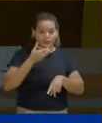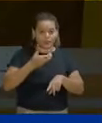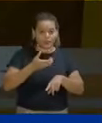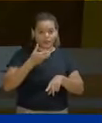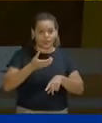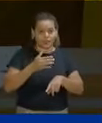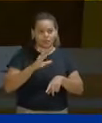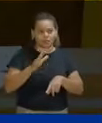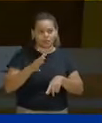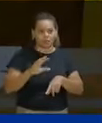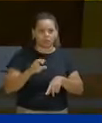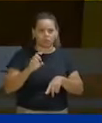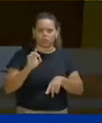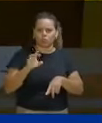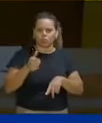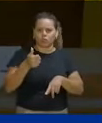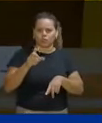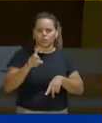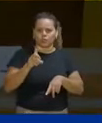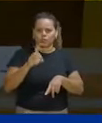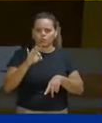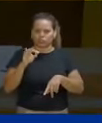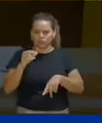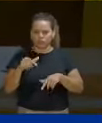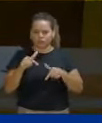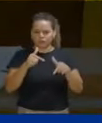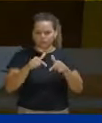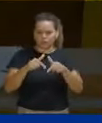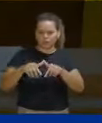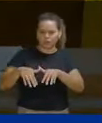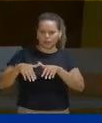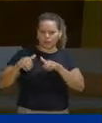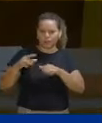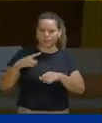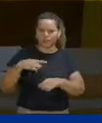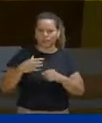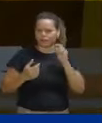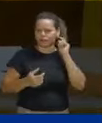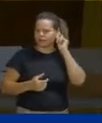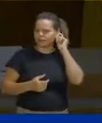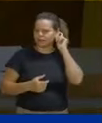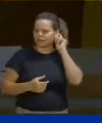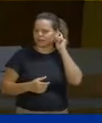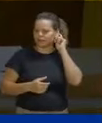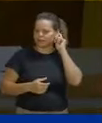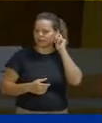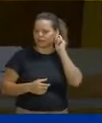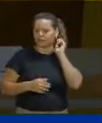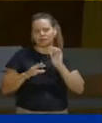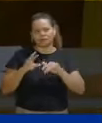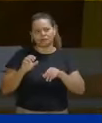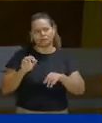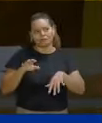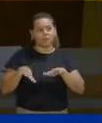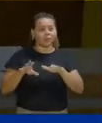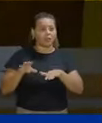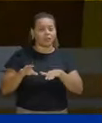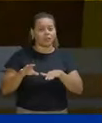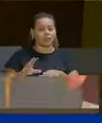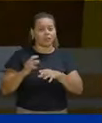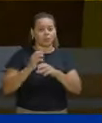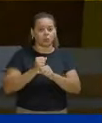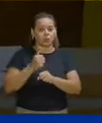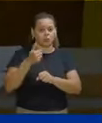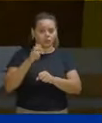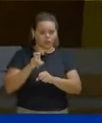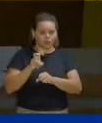apenas, acredito que 15 dias úteis, é provável que a gente tenha, talvez não dê nem as 15,